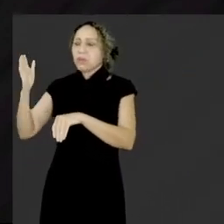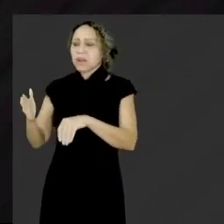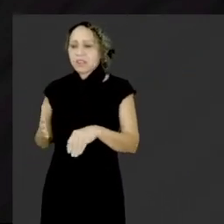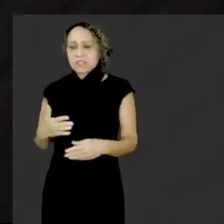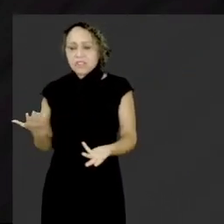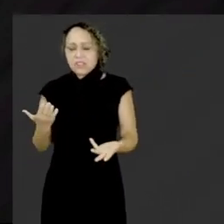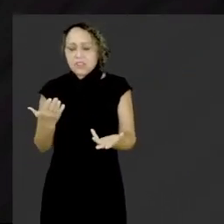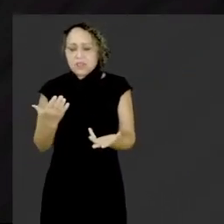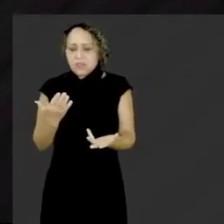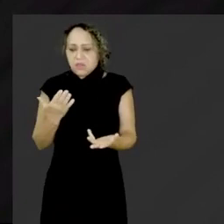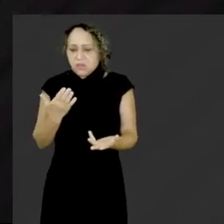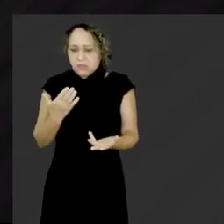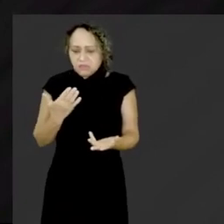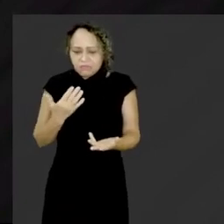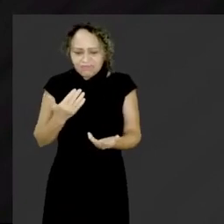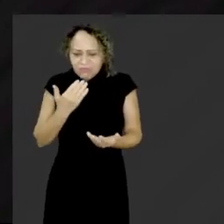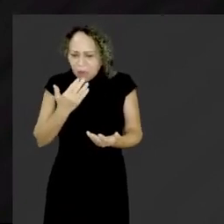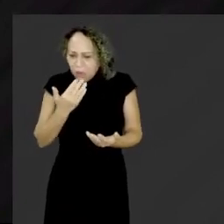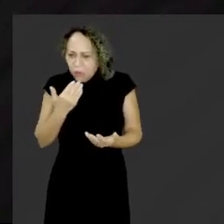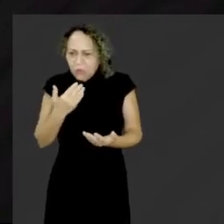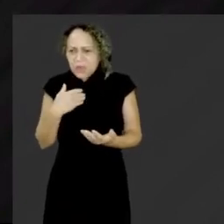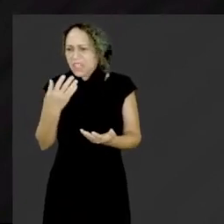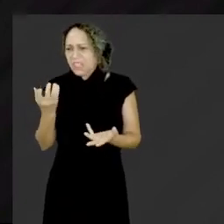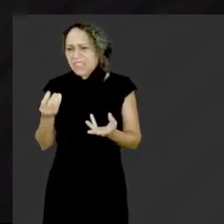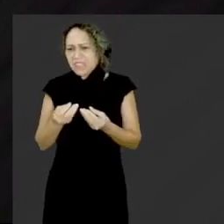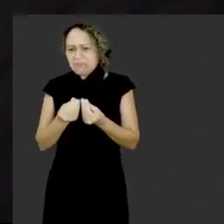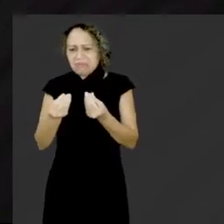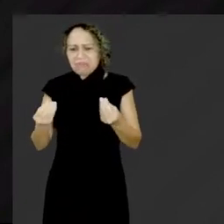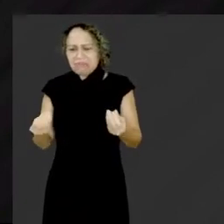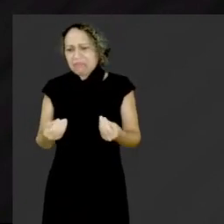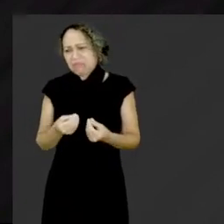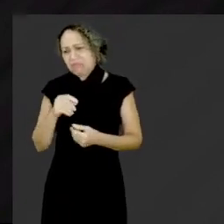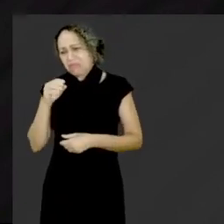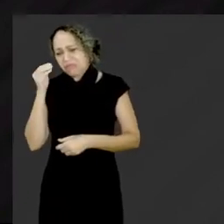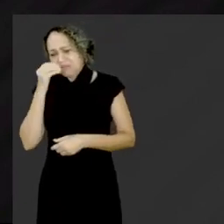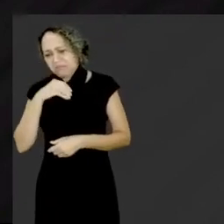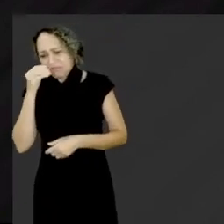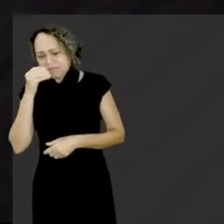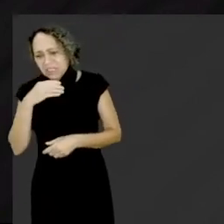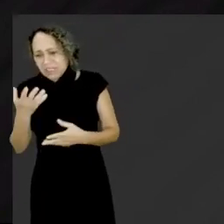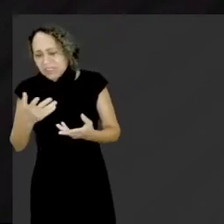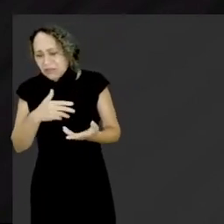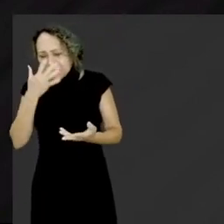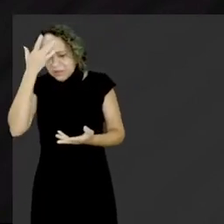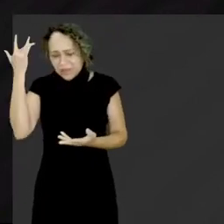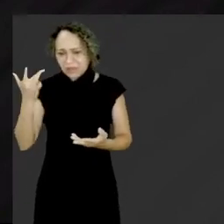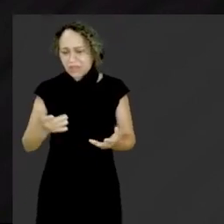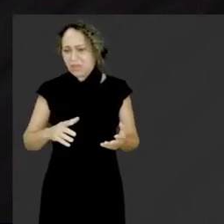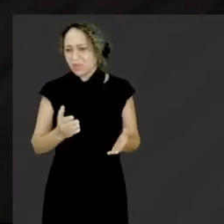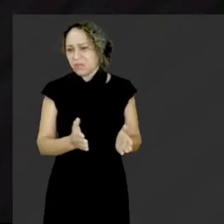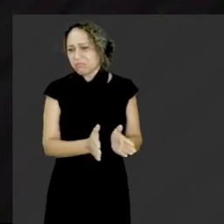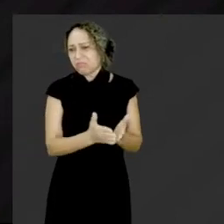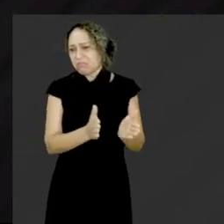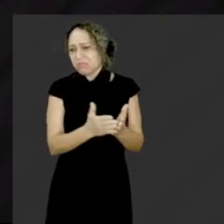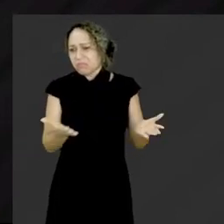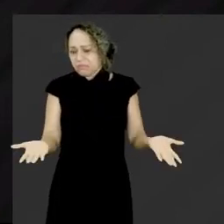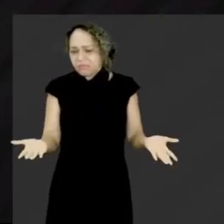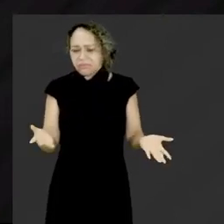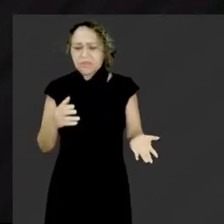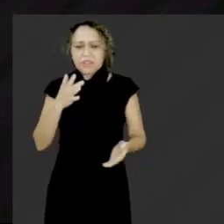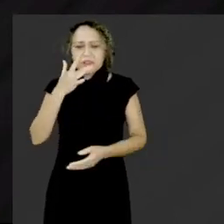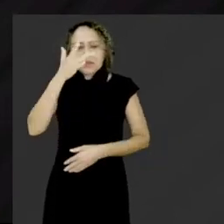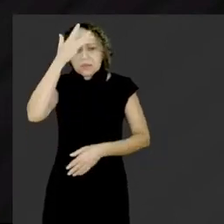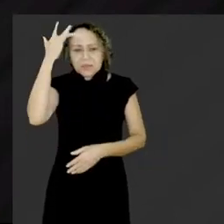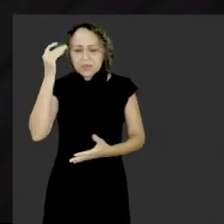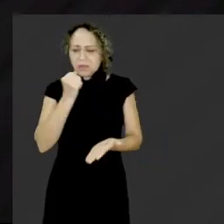reconstruído. E quem pode reconstruir esse país são as pessoas que conhecem o país, pessoas que veio do mundo do trabalho, pessoas que conhecem